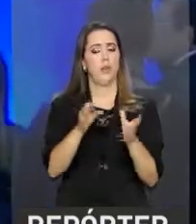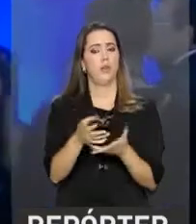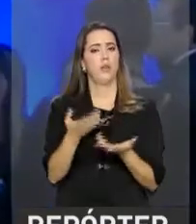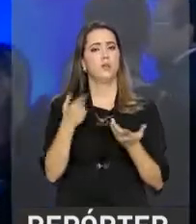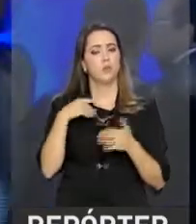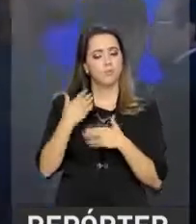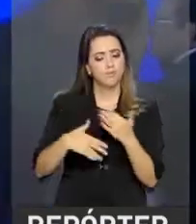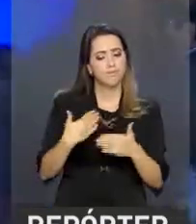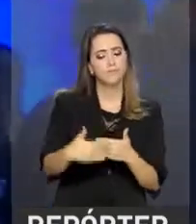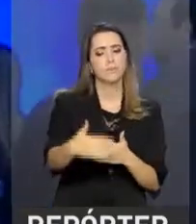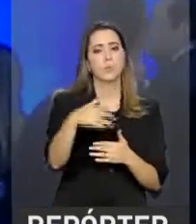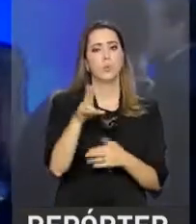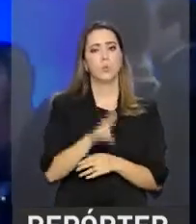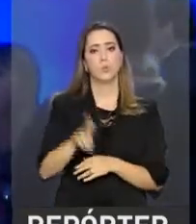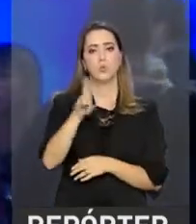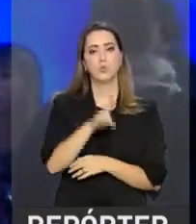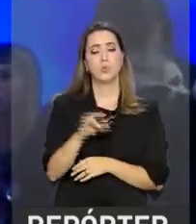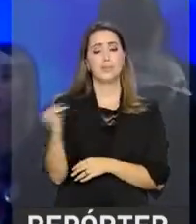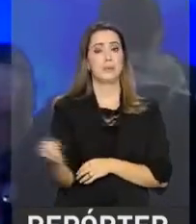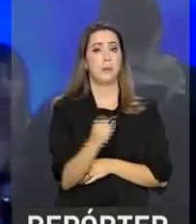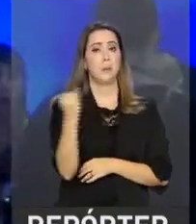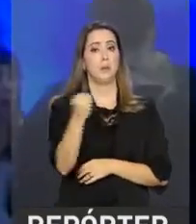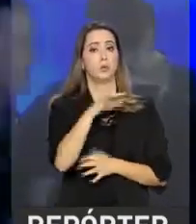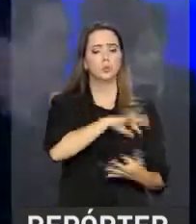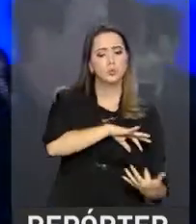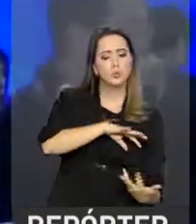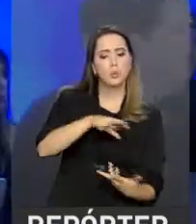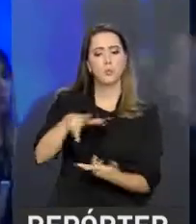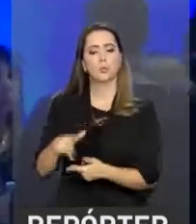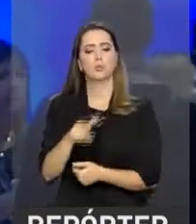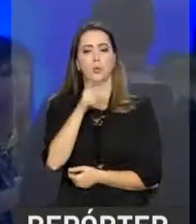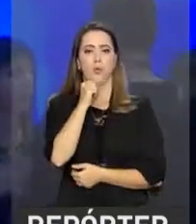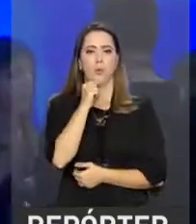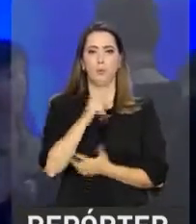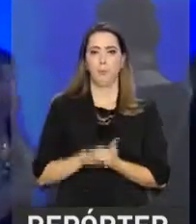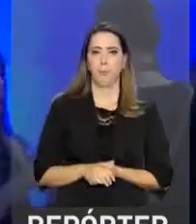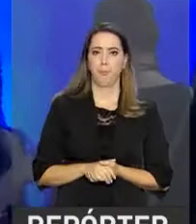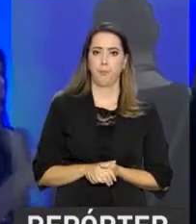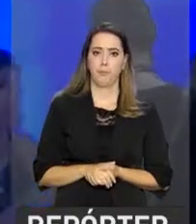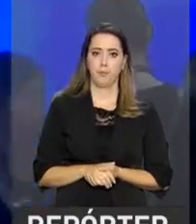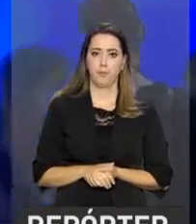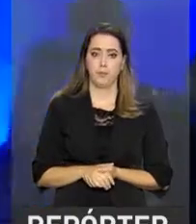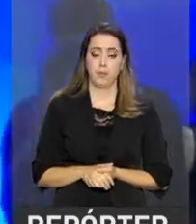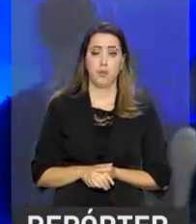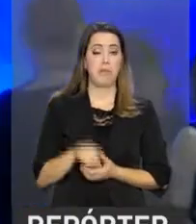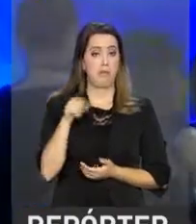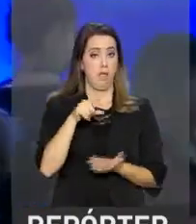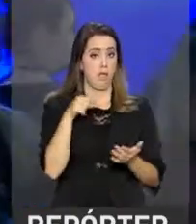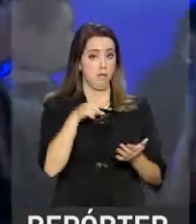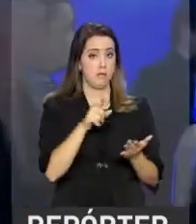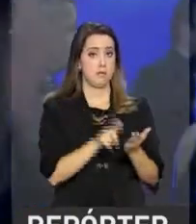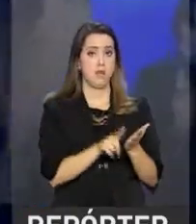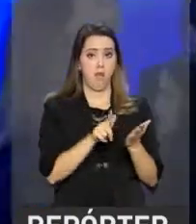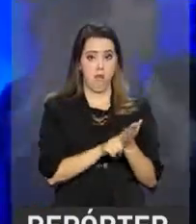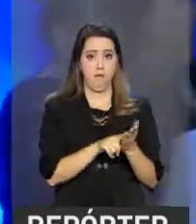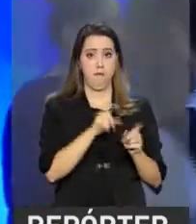inteligente e sustentável esse recurso que é tão importante para a humanidade, o recurso água. Nesse e-book nós